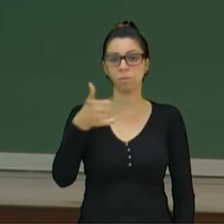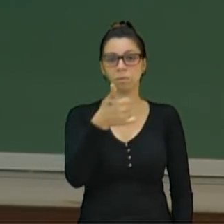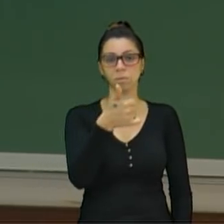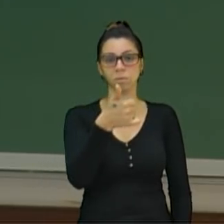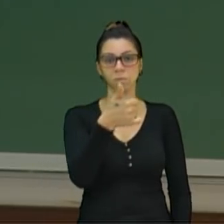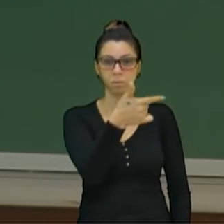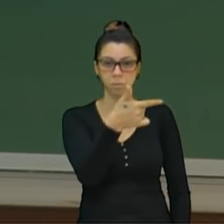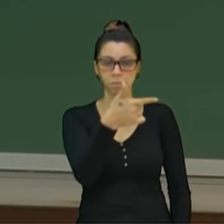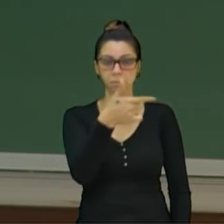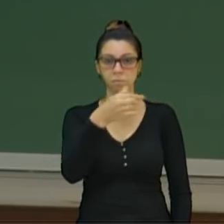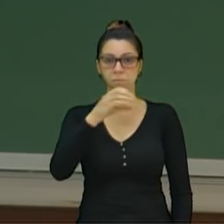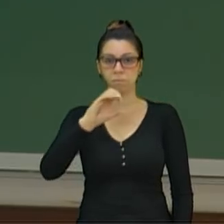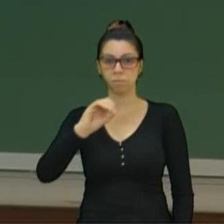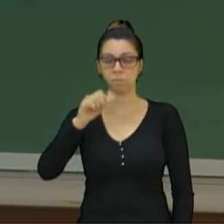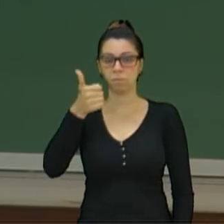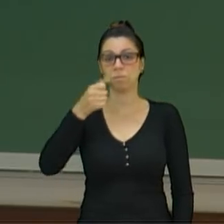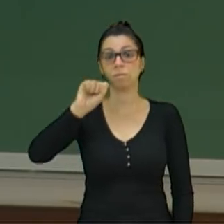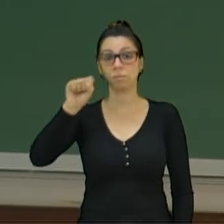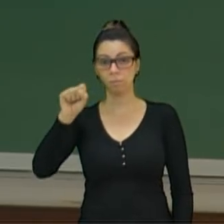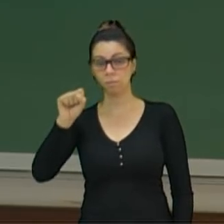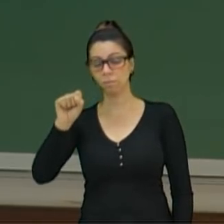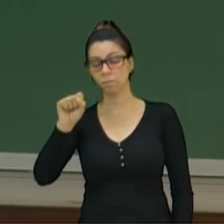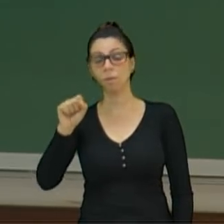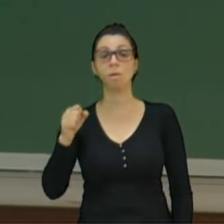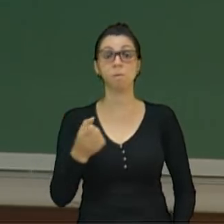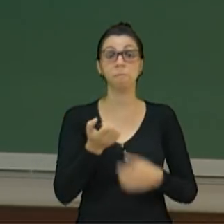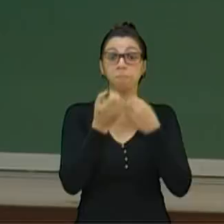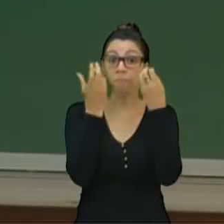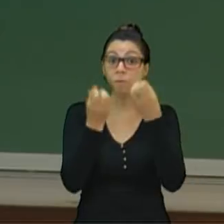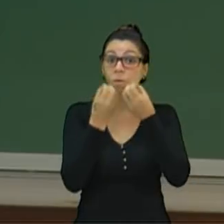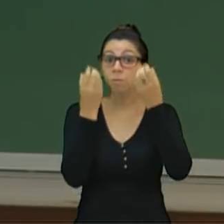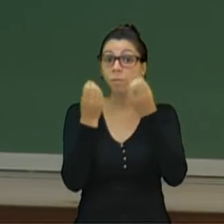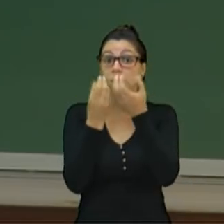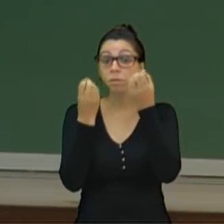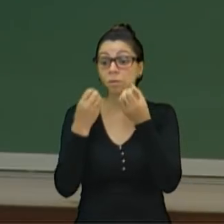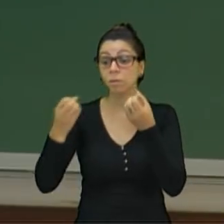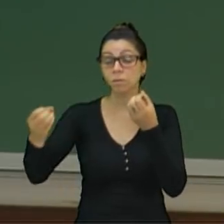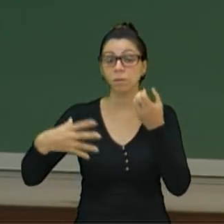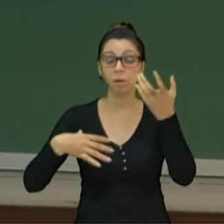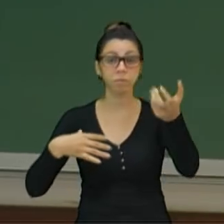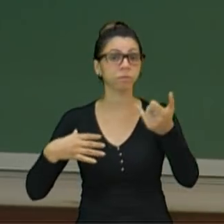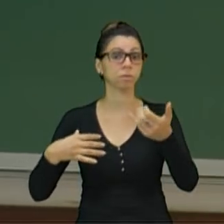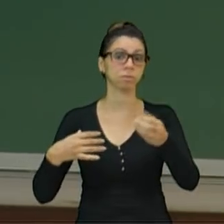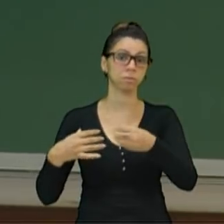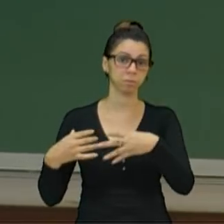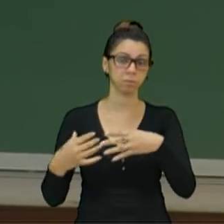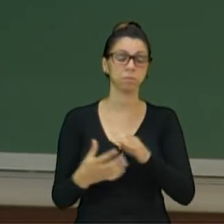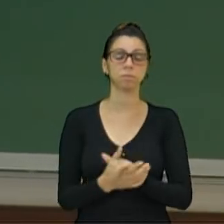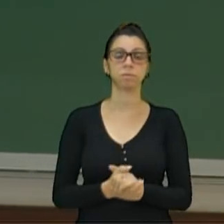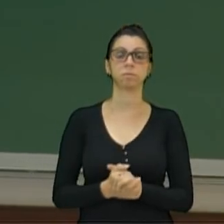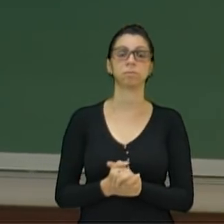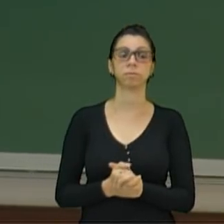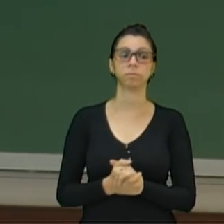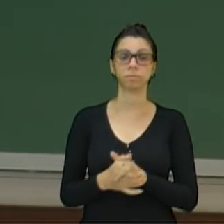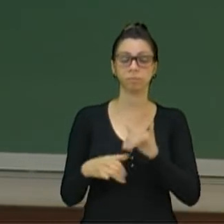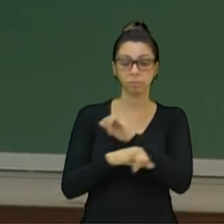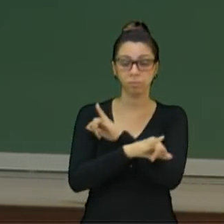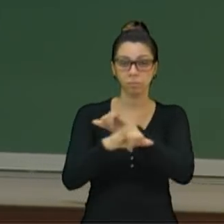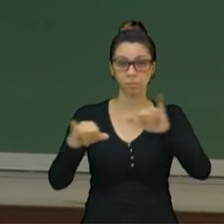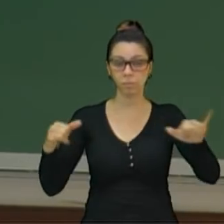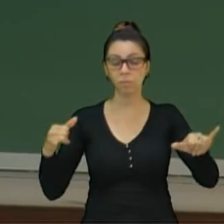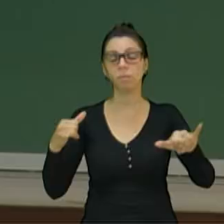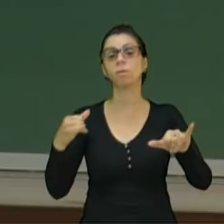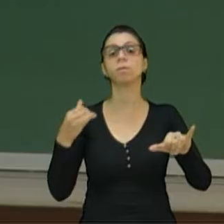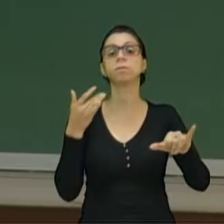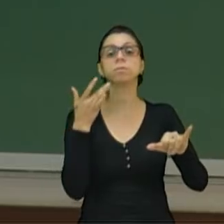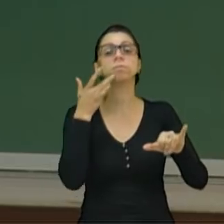desatualizada, né? Com dados, com informações que mudam de tempo em tempo. Né? Como ela está contando de um gosto e como